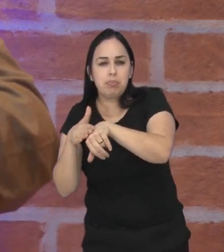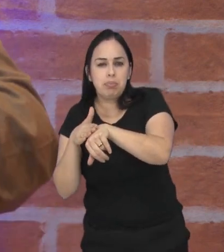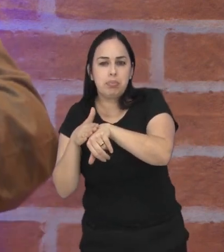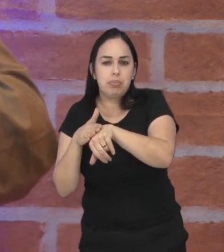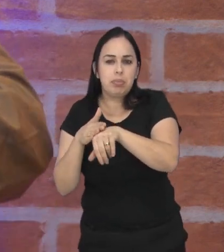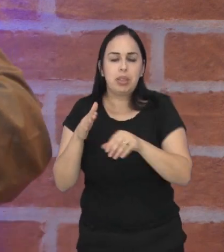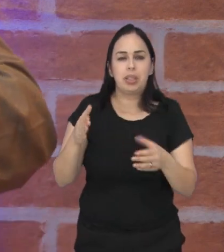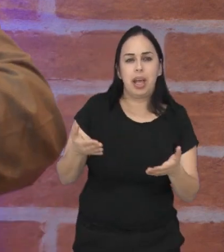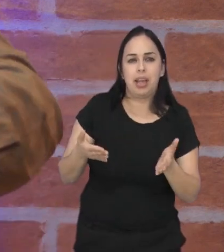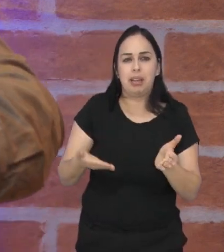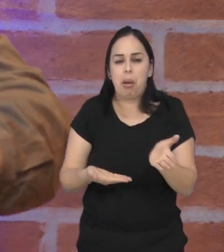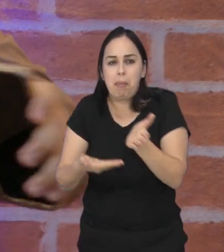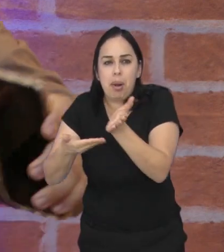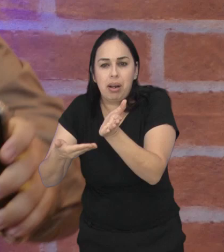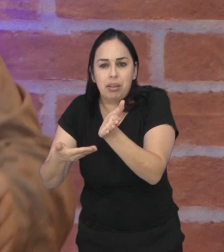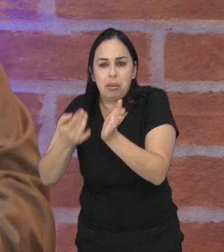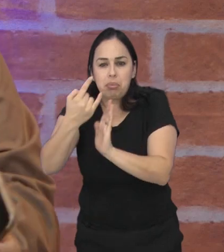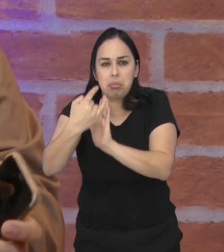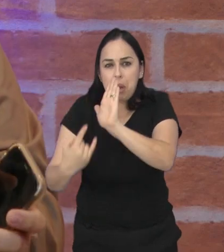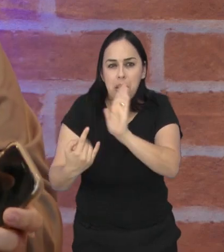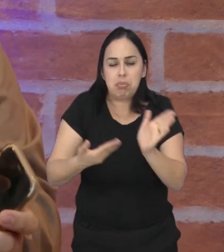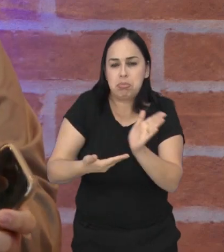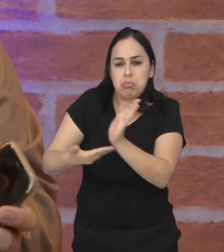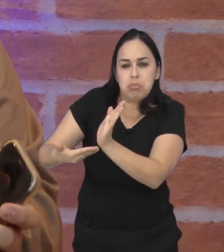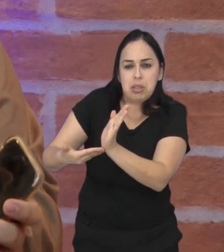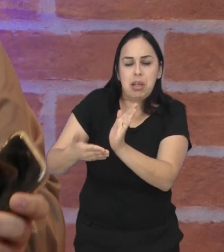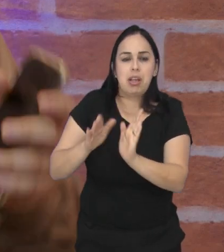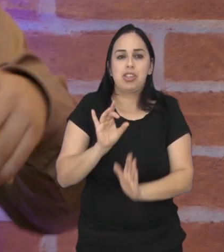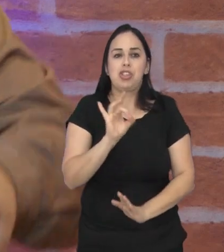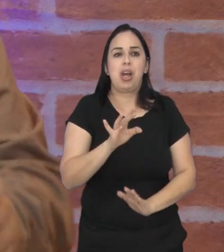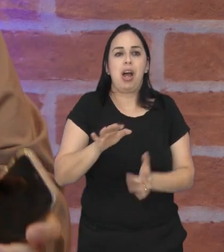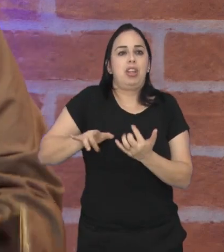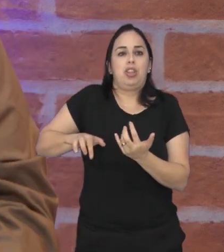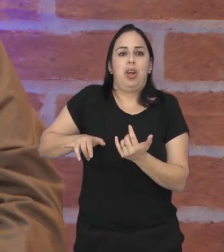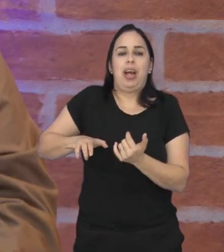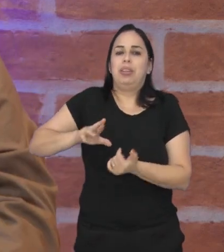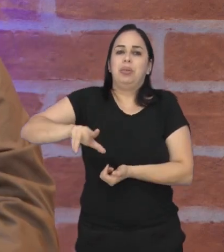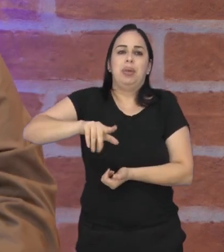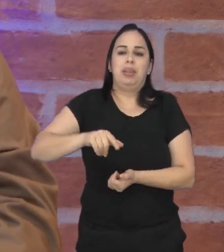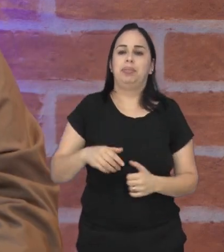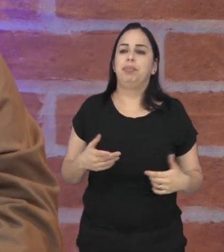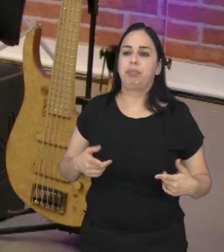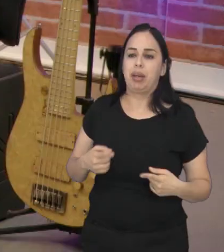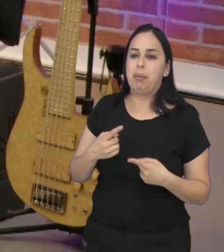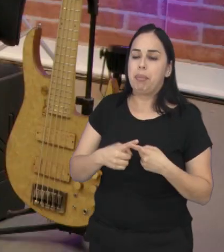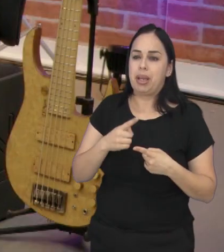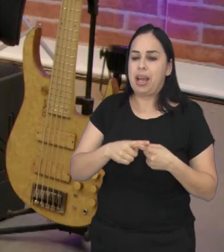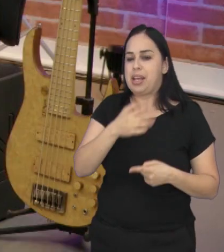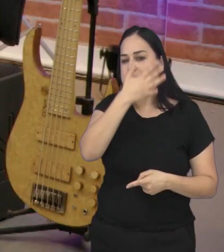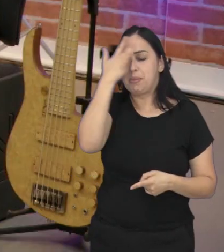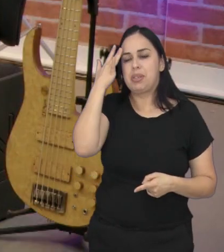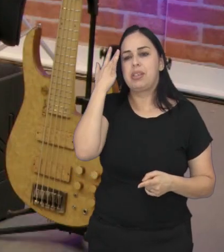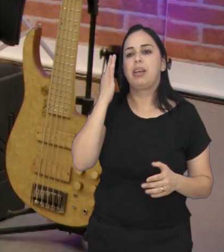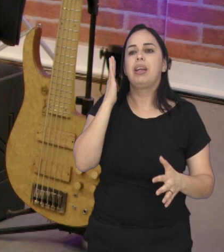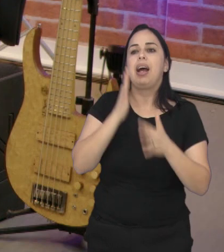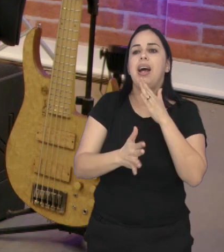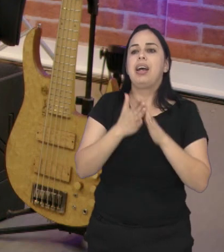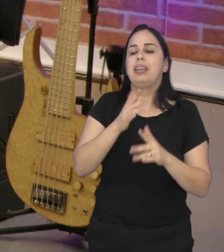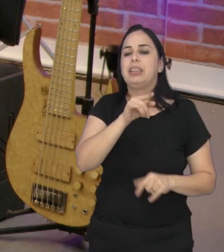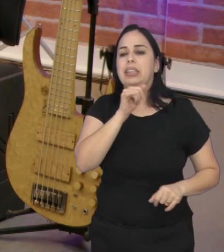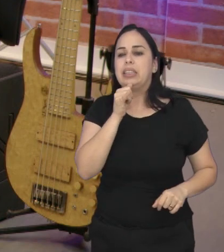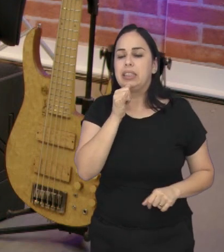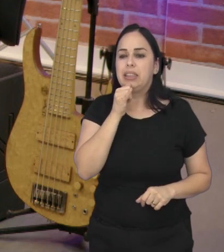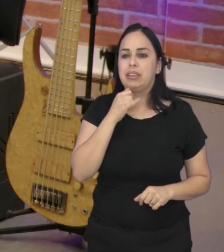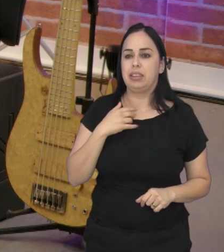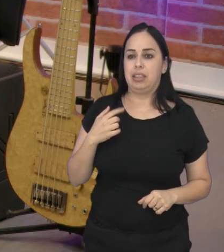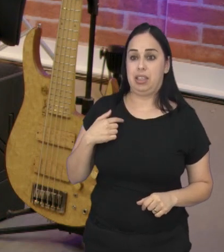ó, quer que eu traga a partitura pra você, e não sempre exercendo só o papel de tocar, né? É porque as pessoas confundem, né? É. Confundem os